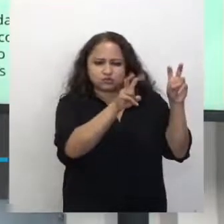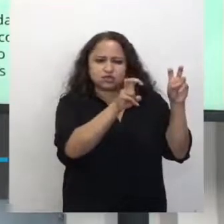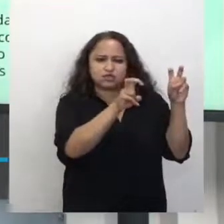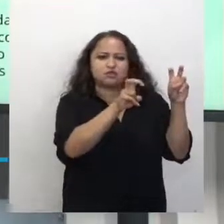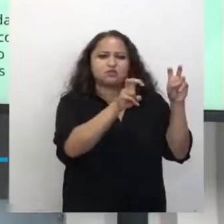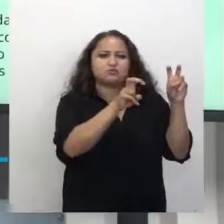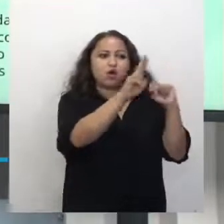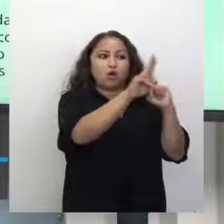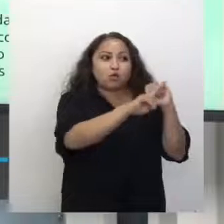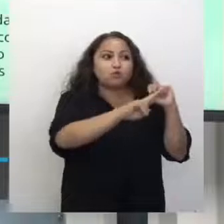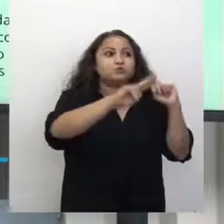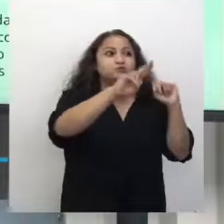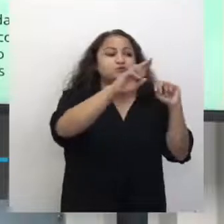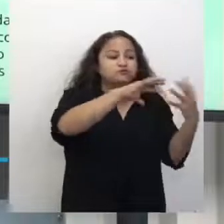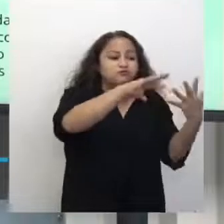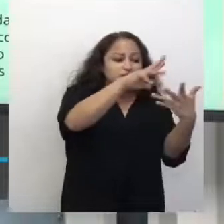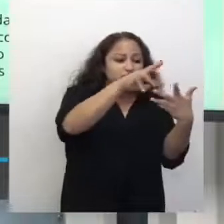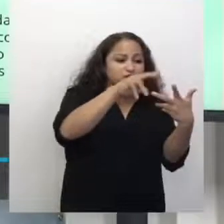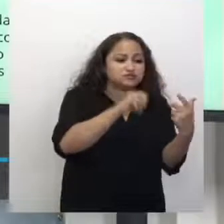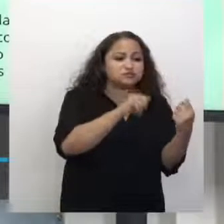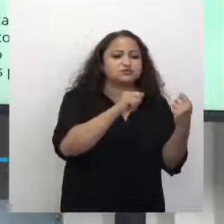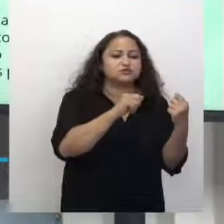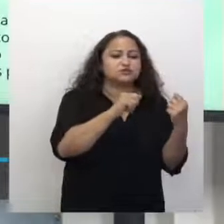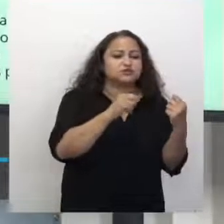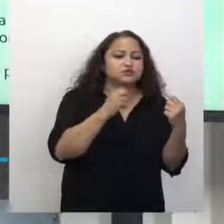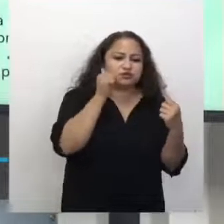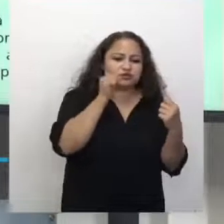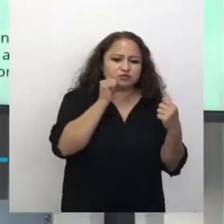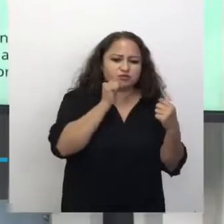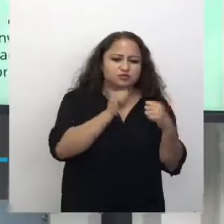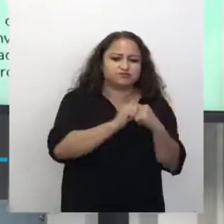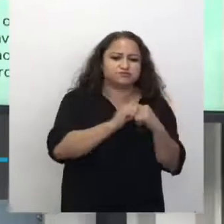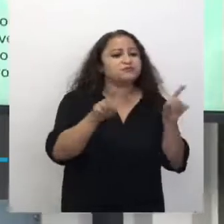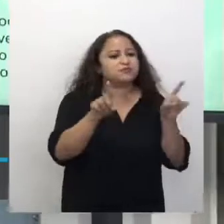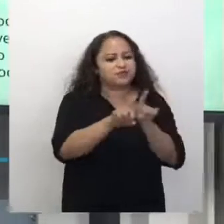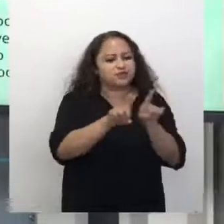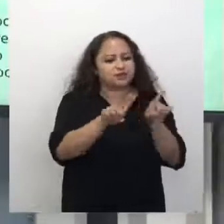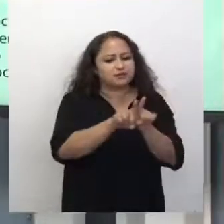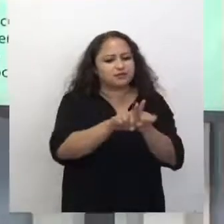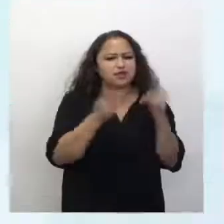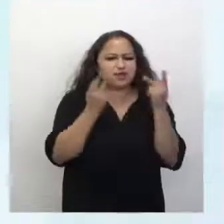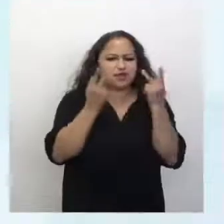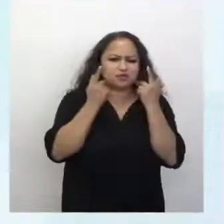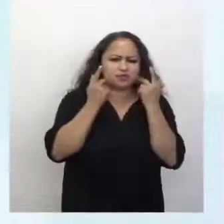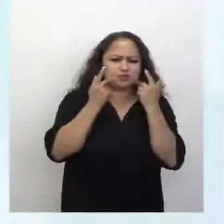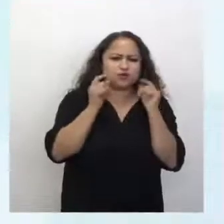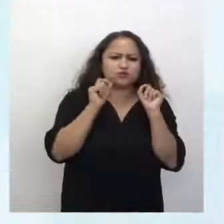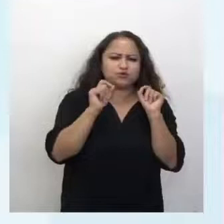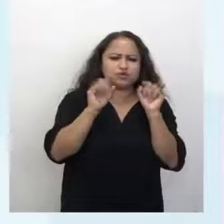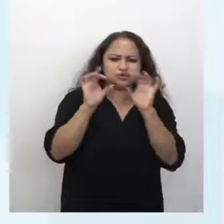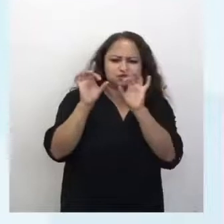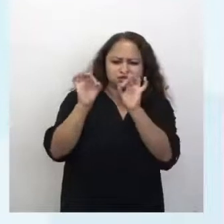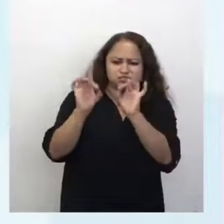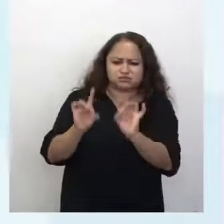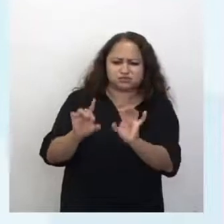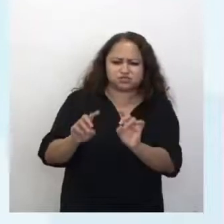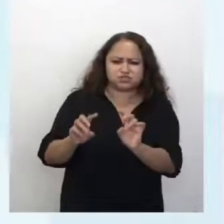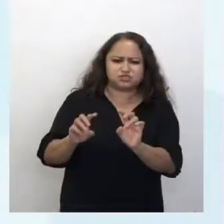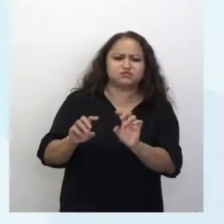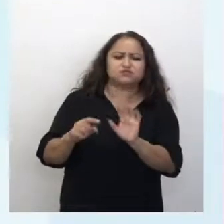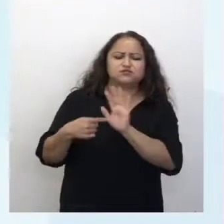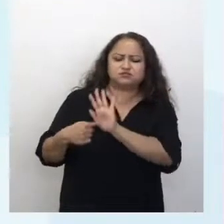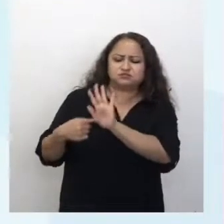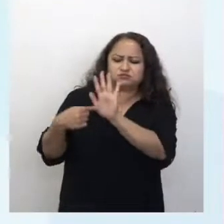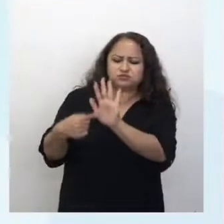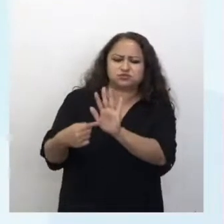enfim, certo? Tá? Então, gente, também são comuns alguns eventos específicos, além, claro, né, das exposições,